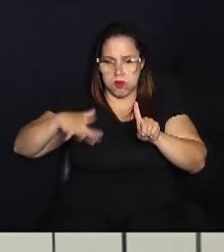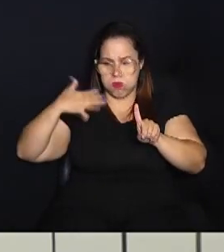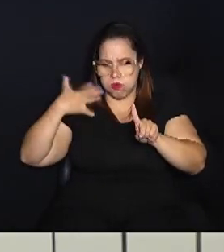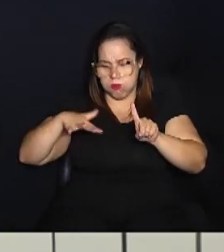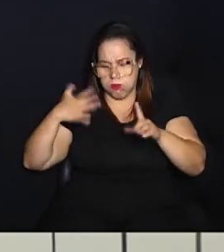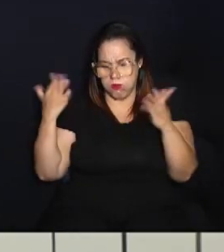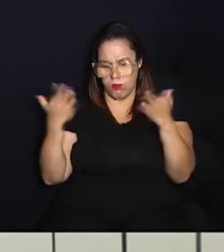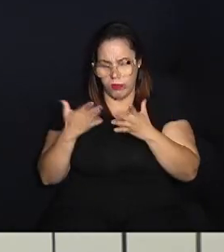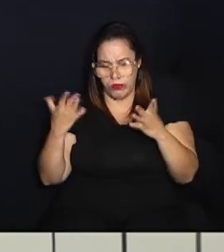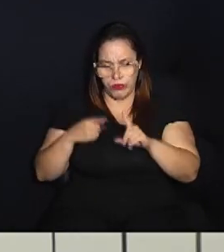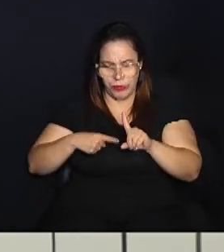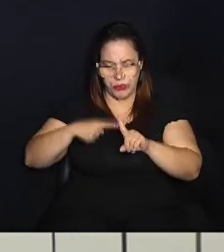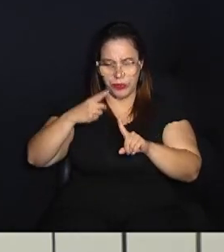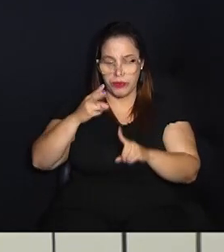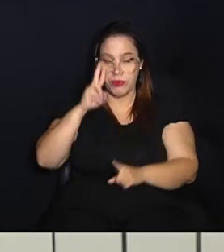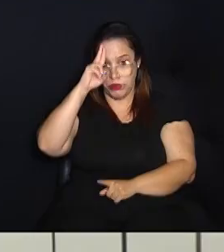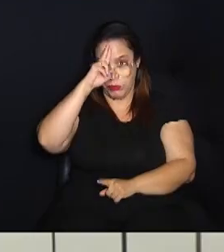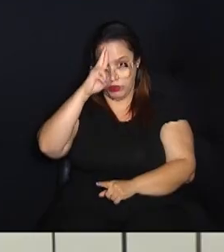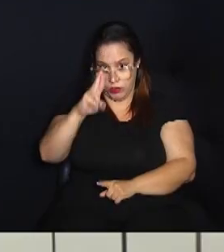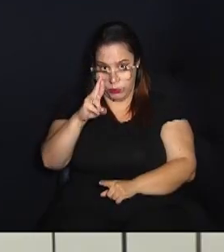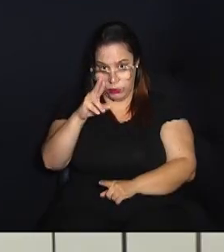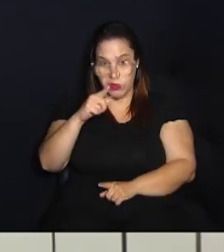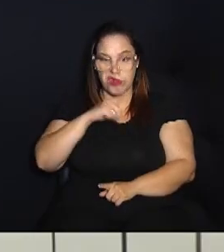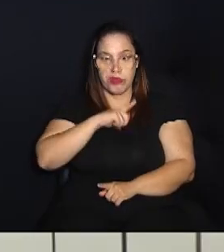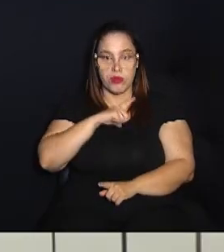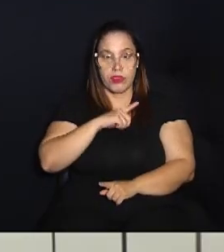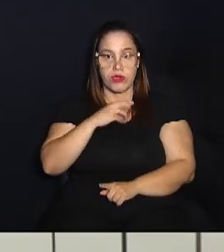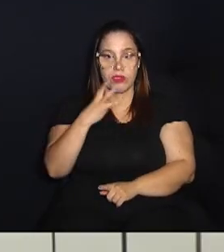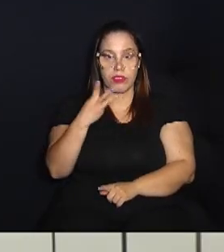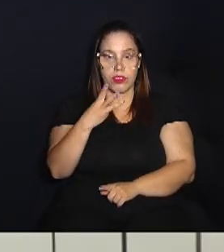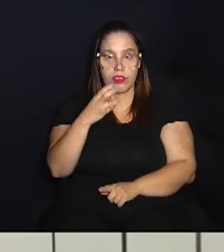hoje, já ao meio-dia, nós tínhamos aqui,